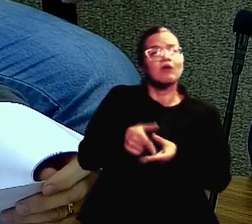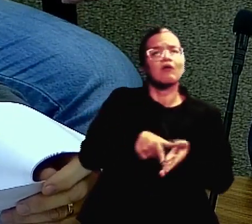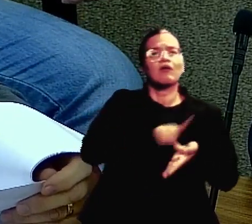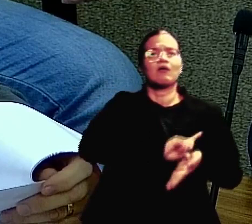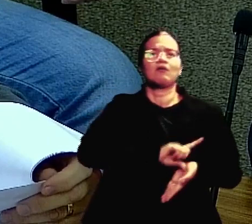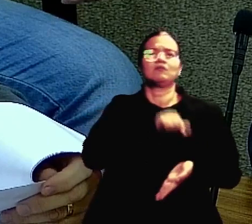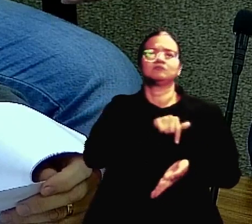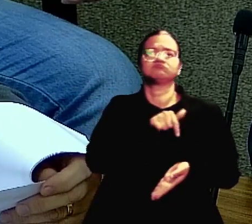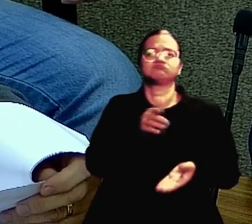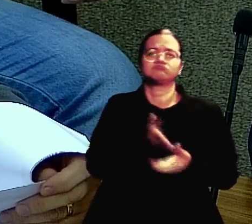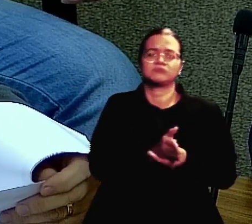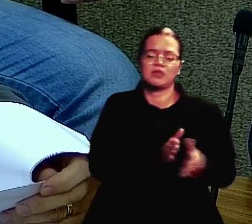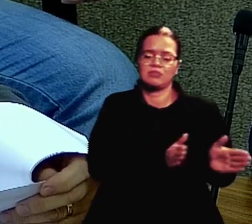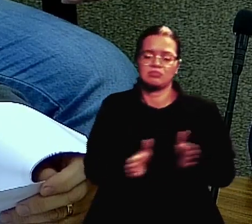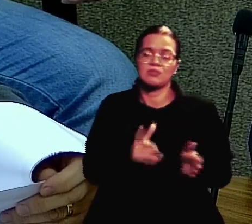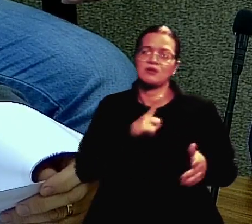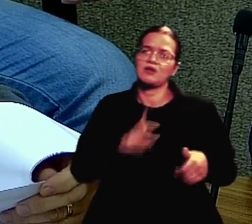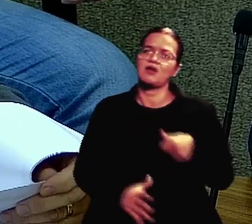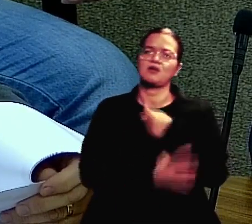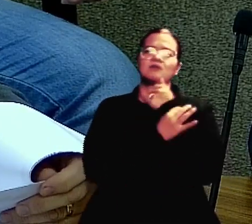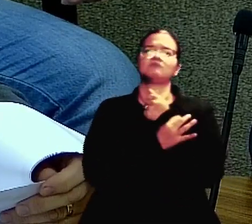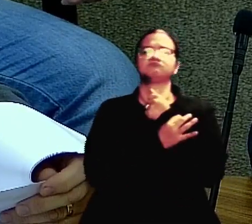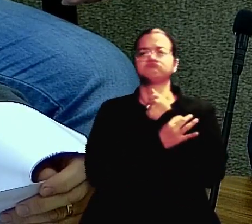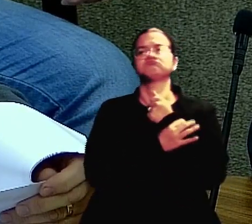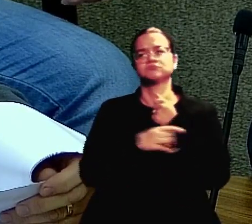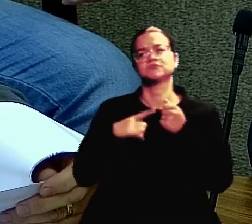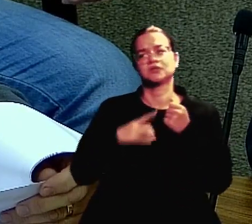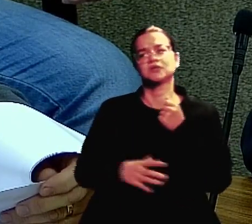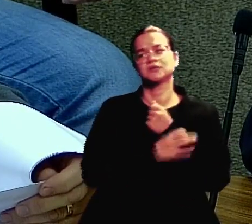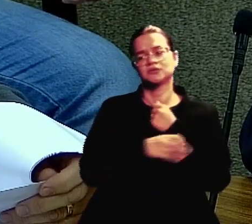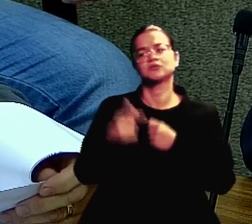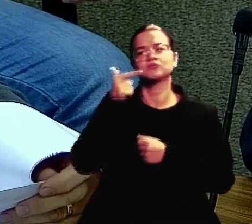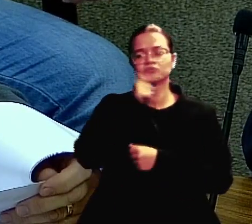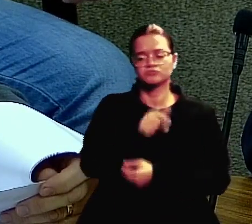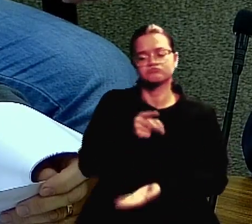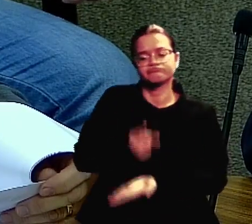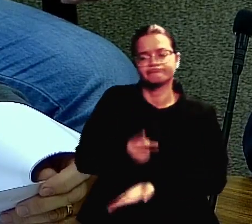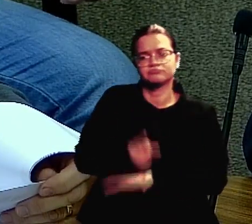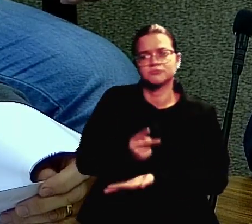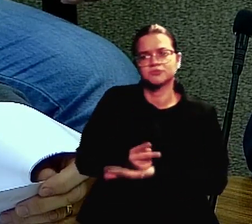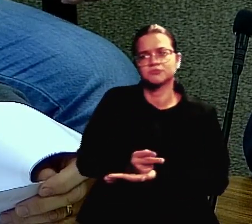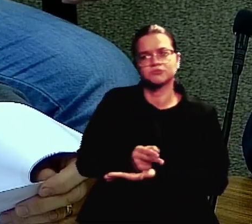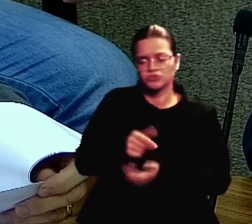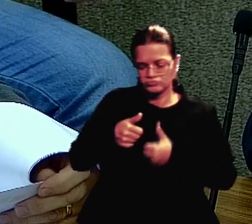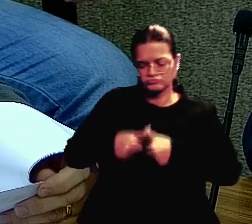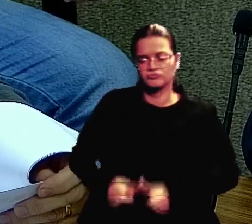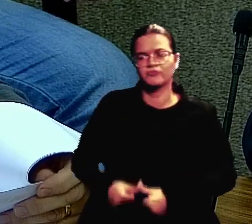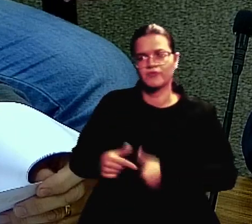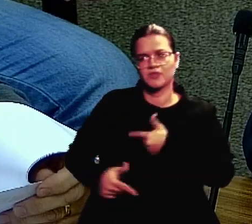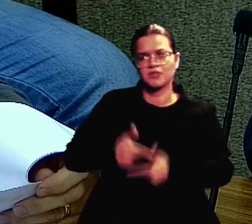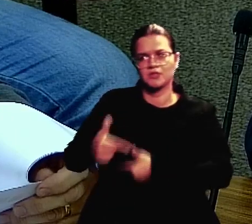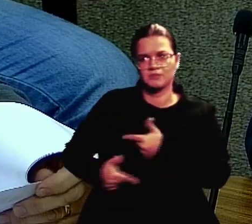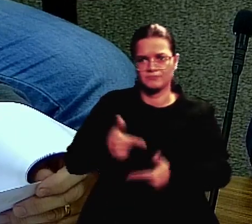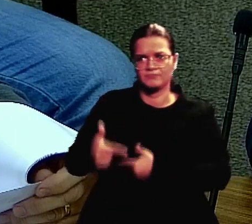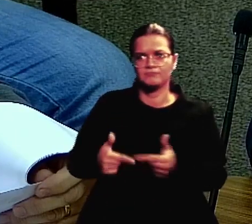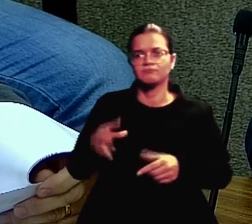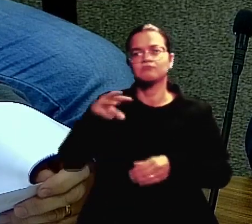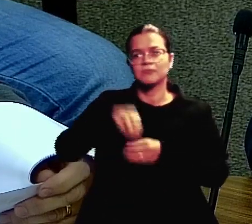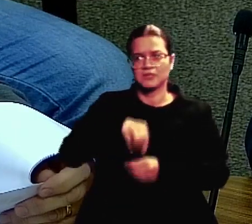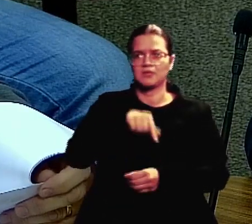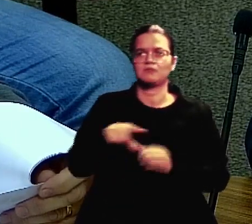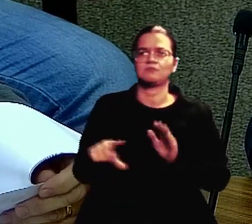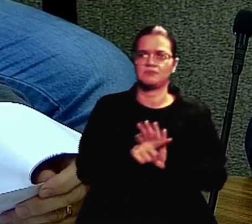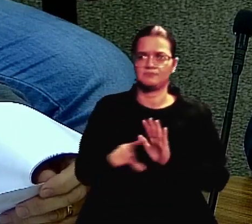por algum tá tipo garantido. De inconsistência, está garantido para ele a possibilidade de ser